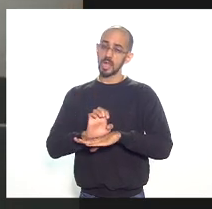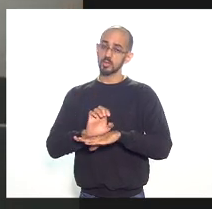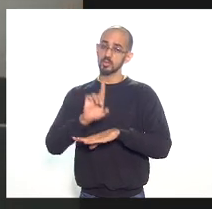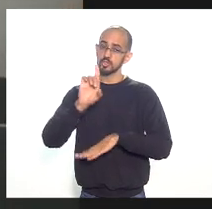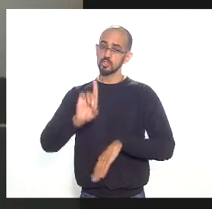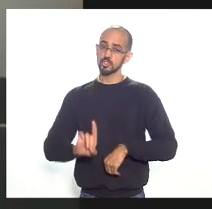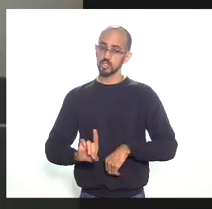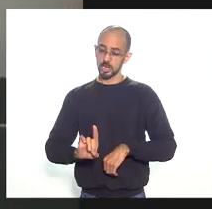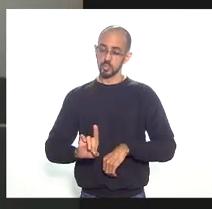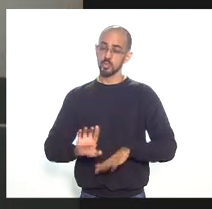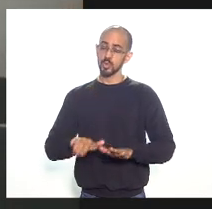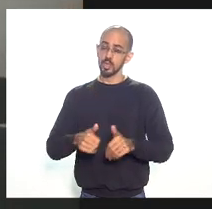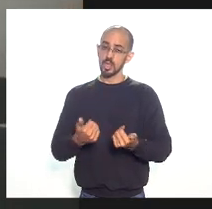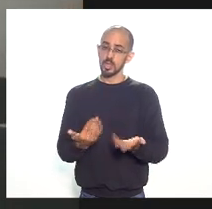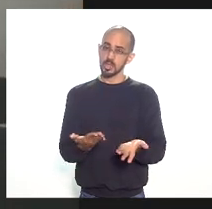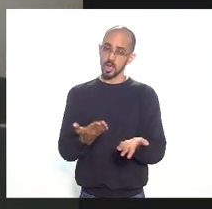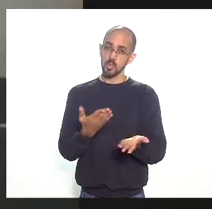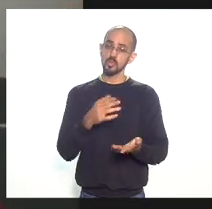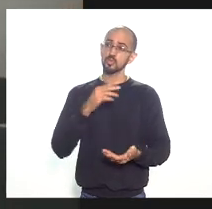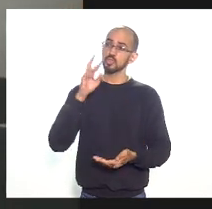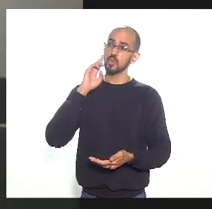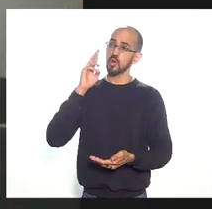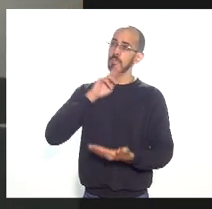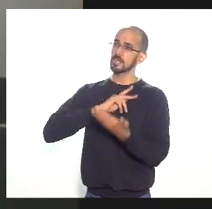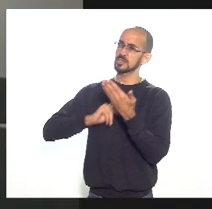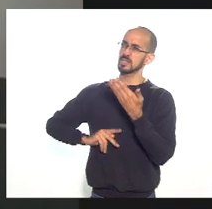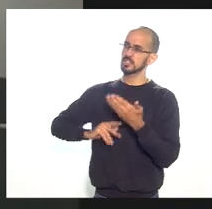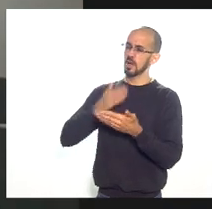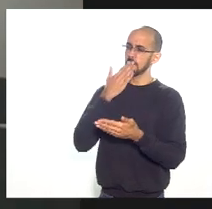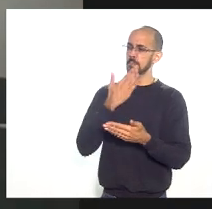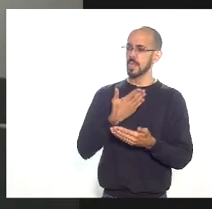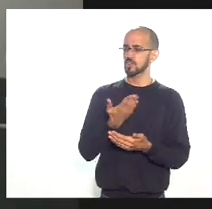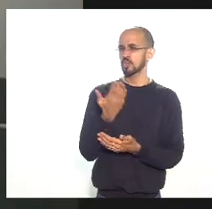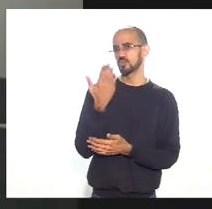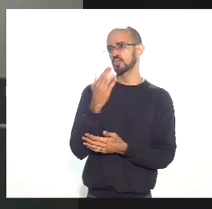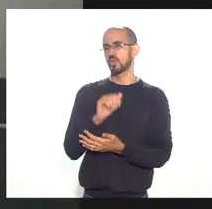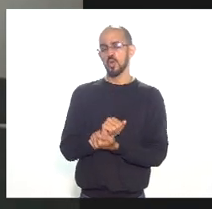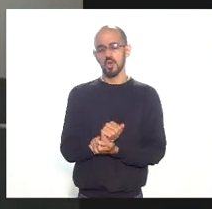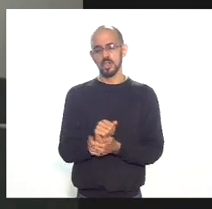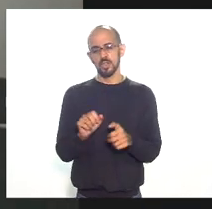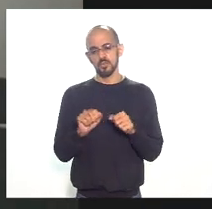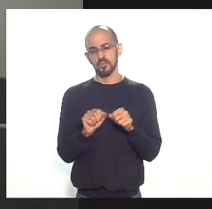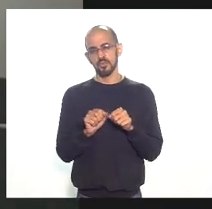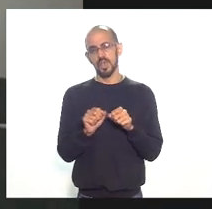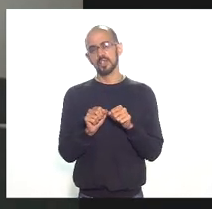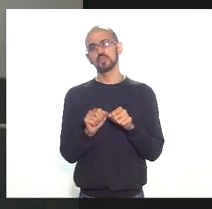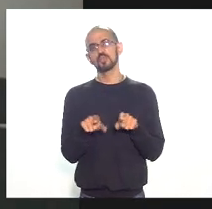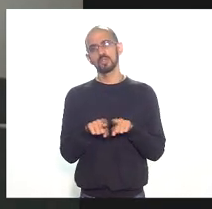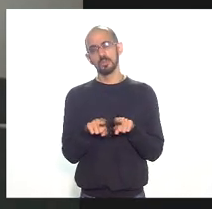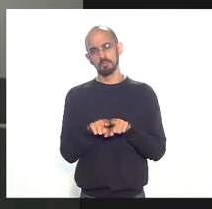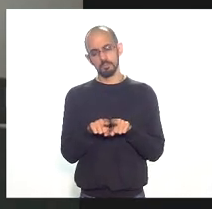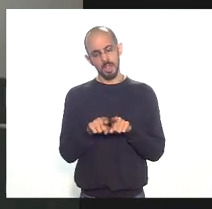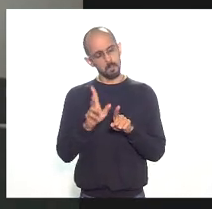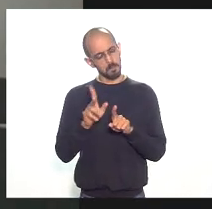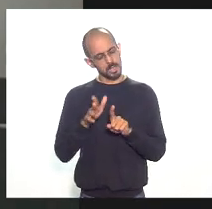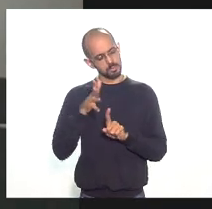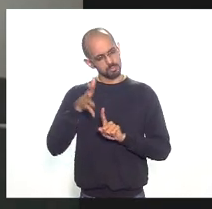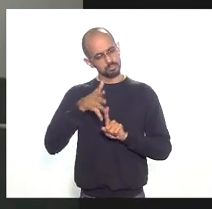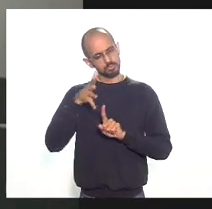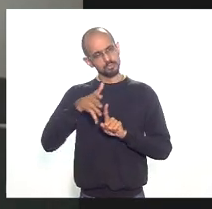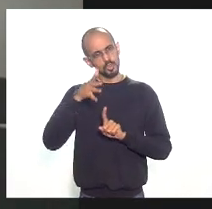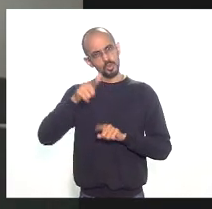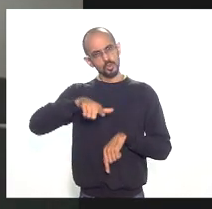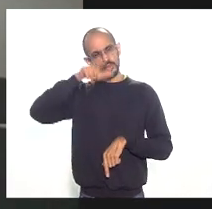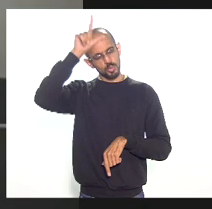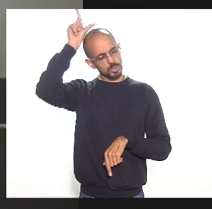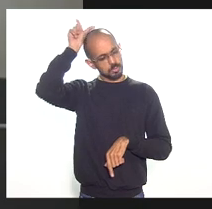É nesse sentido, senhor presidente, que eu peço a vossa excelência e faço aqui coro junto ao deputado Luiz Paulo que